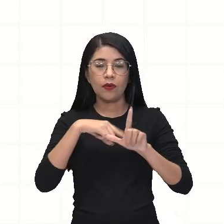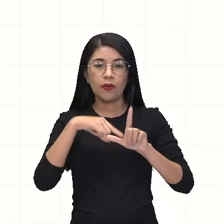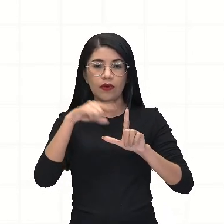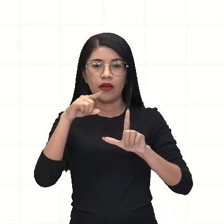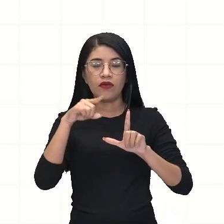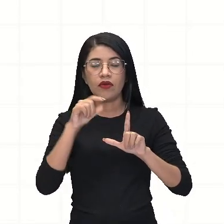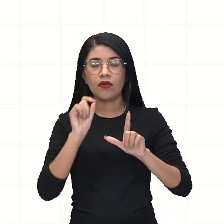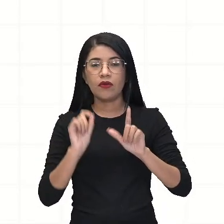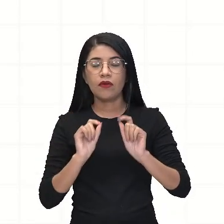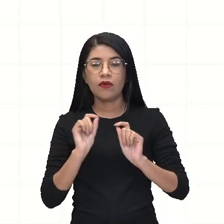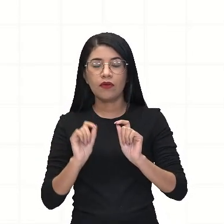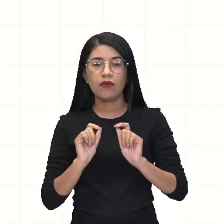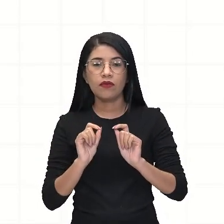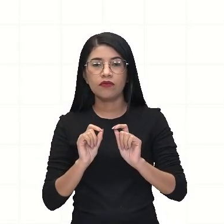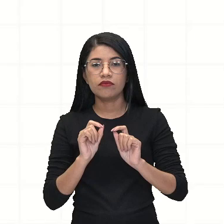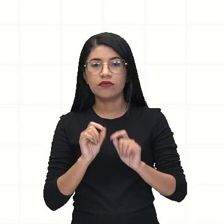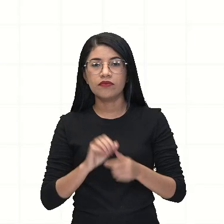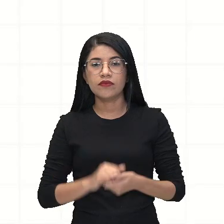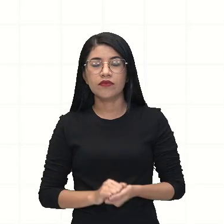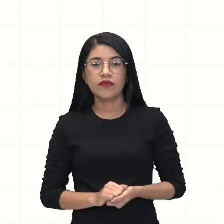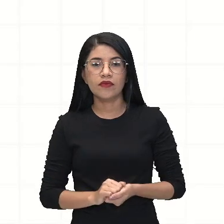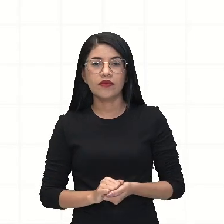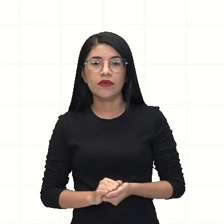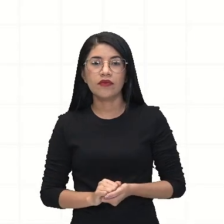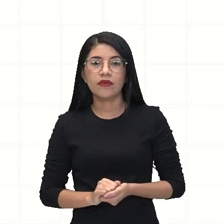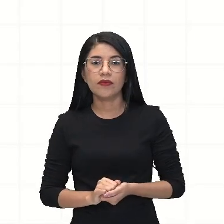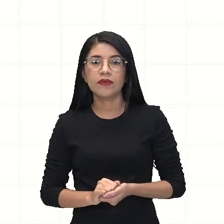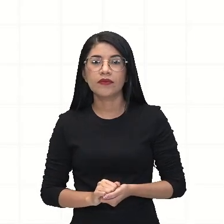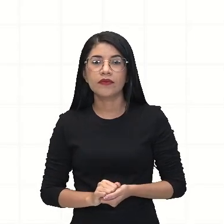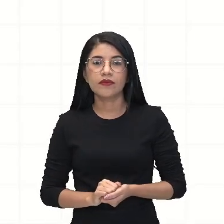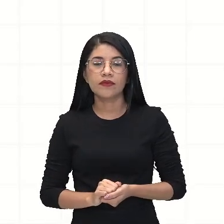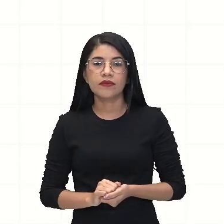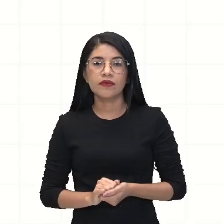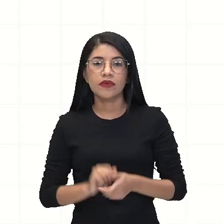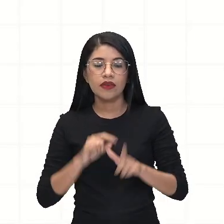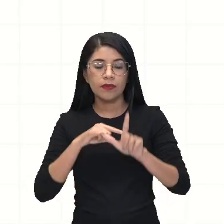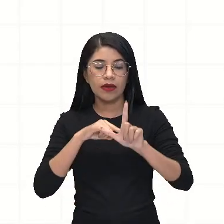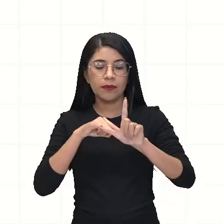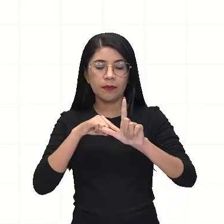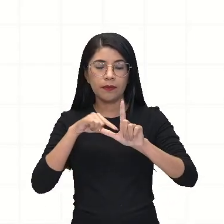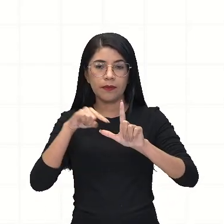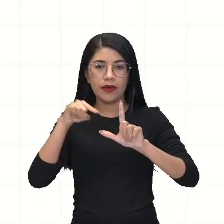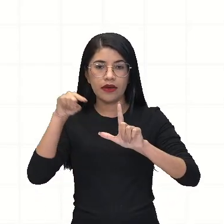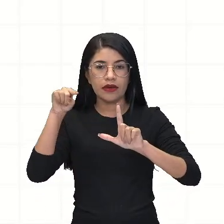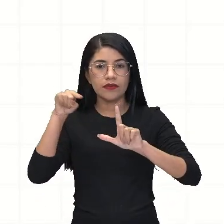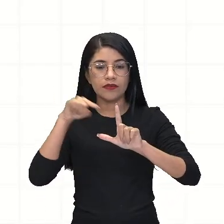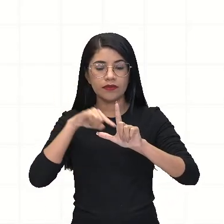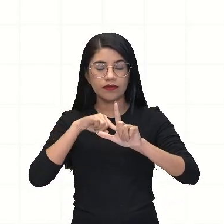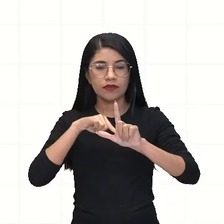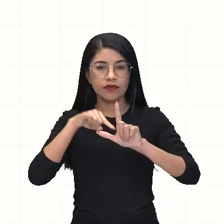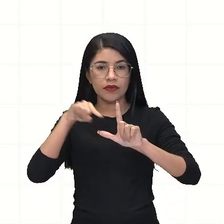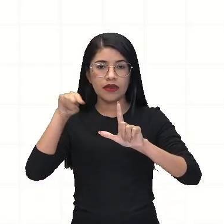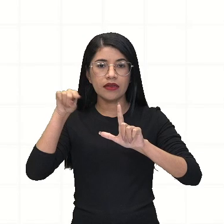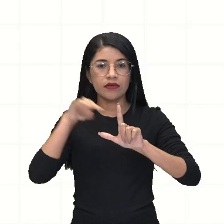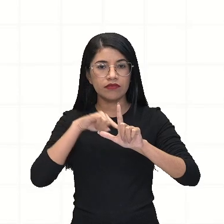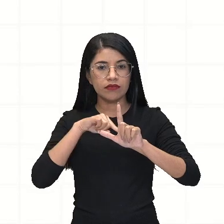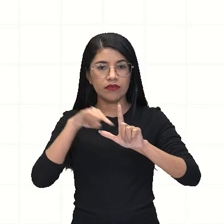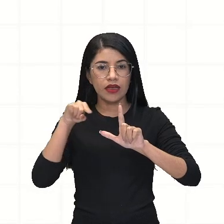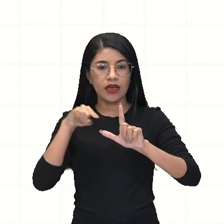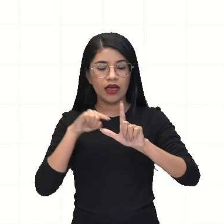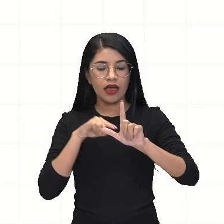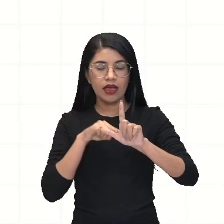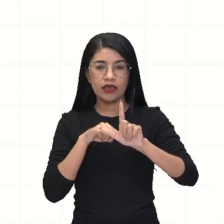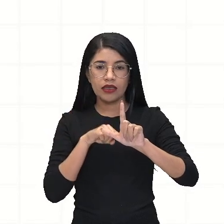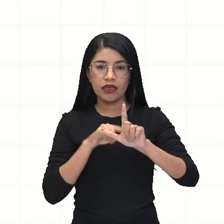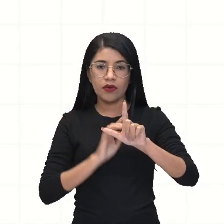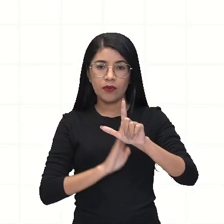uma função nesse formato sempre vai ser assim, ó, essa reta que vai passar nesse eixo aqui,